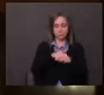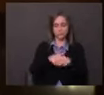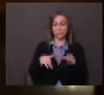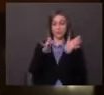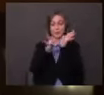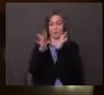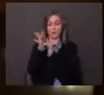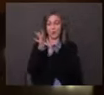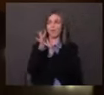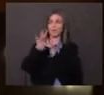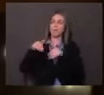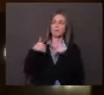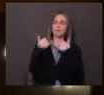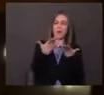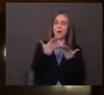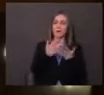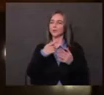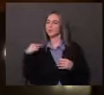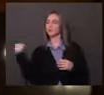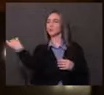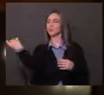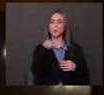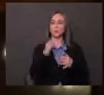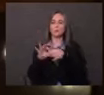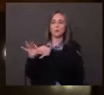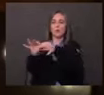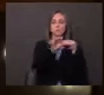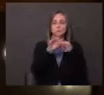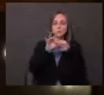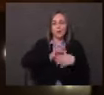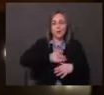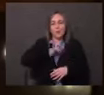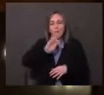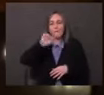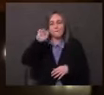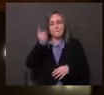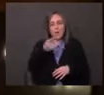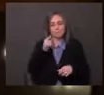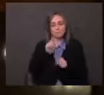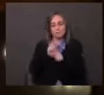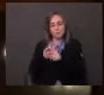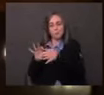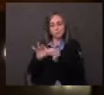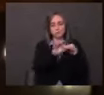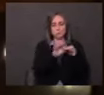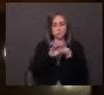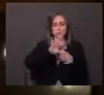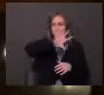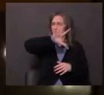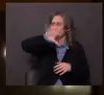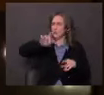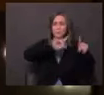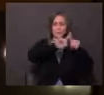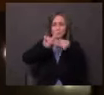dos cristãos um só corpo, unido no amor e na fé. Na diversidade de país, condição